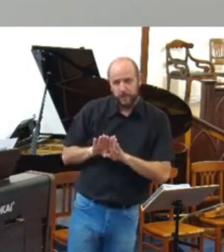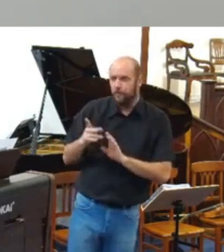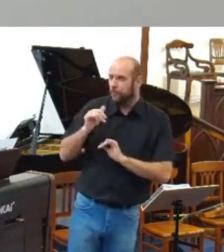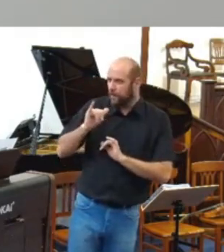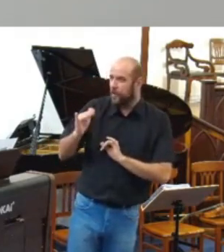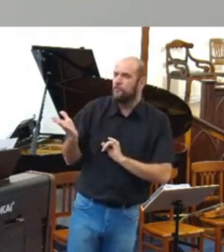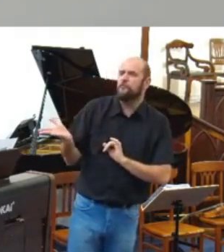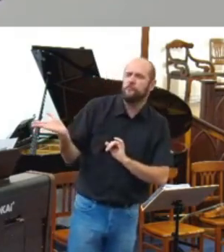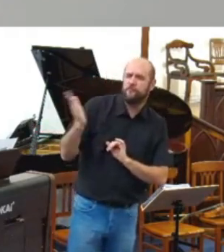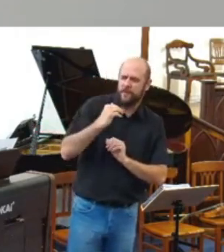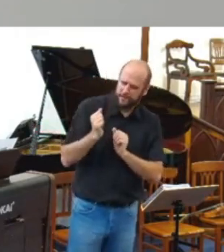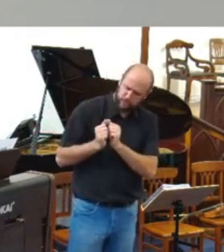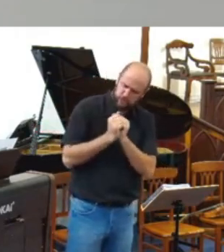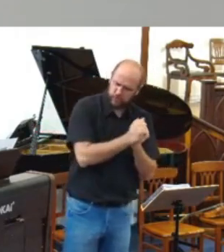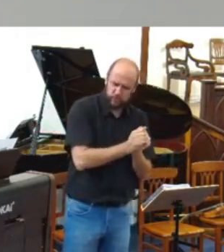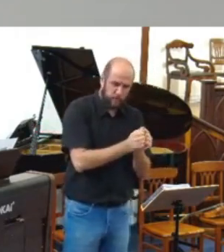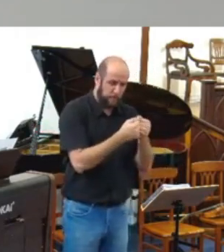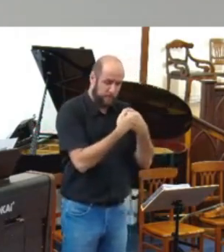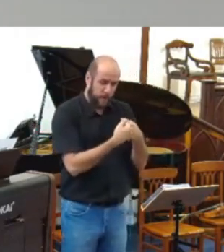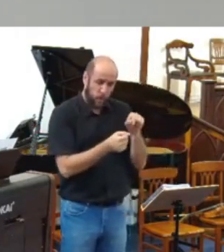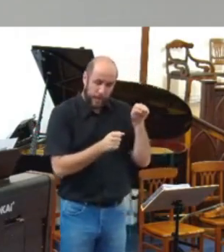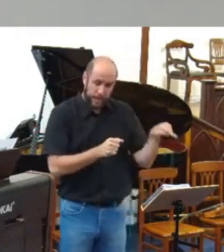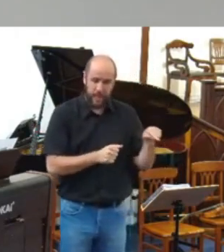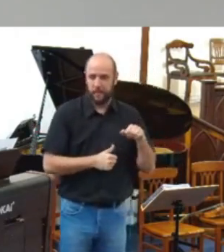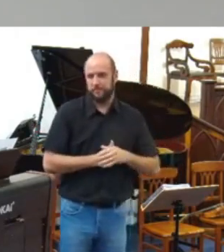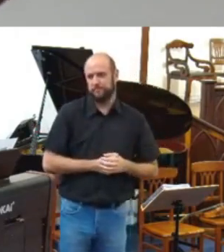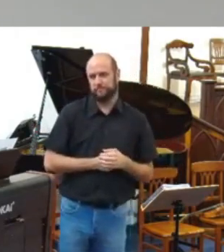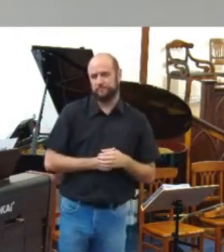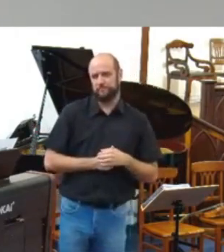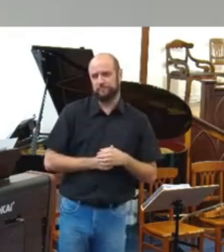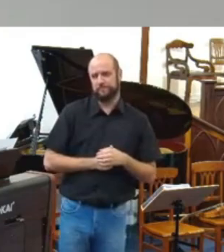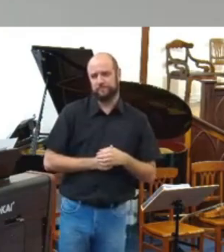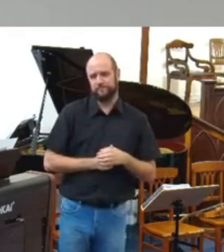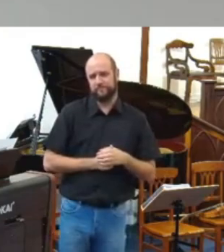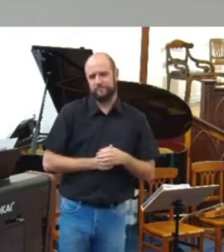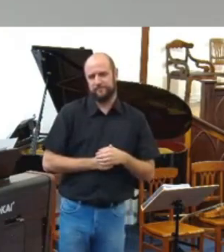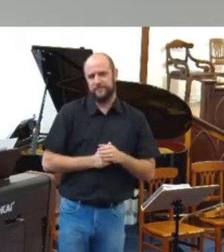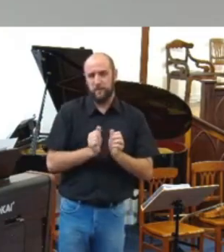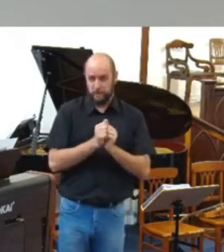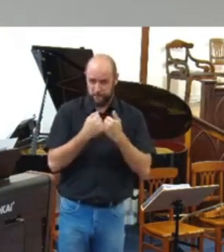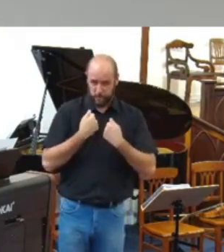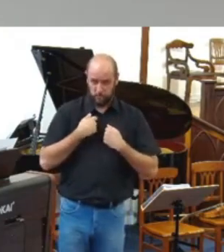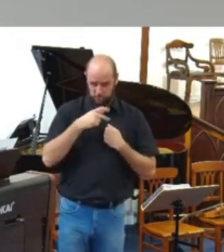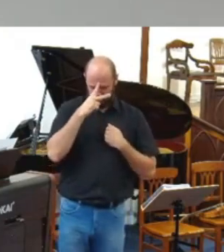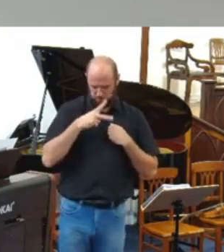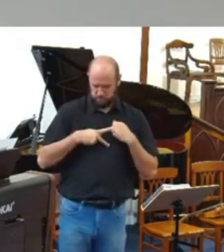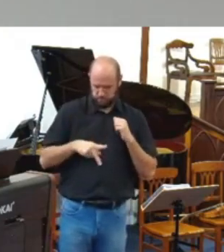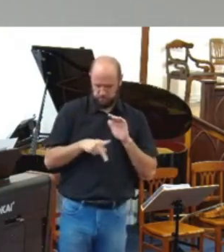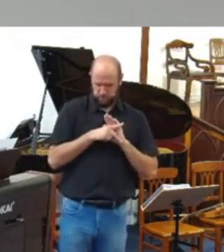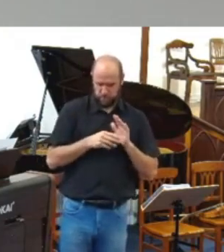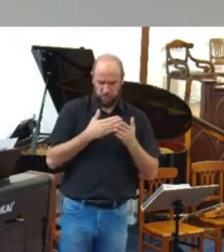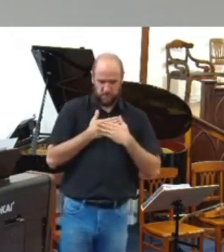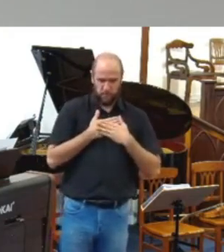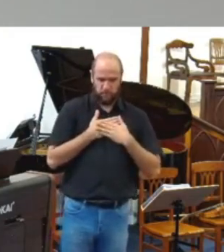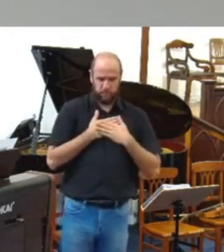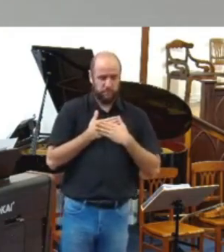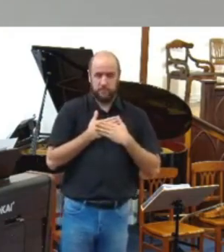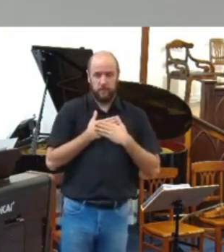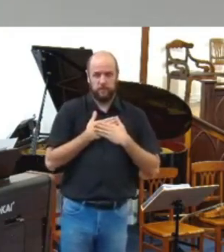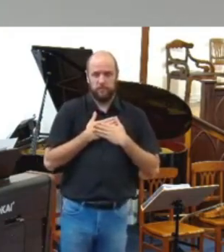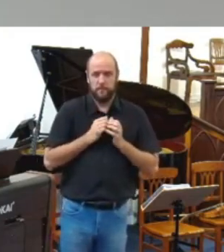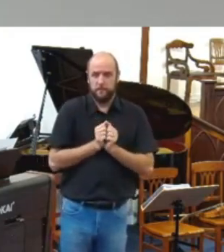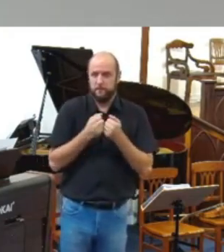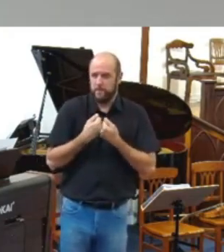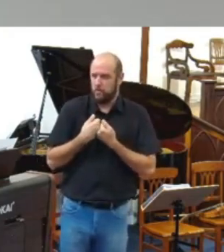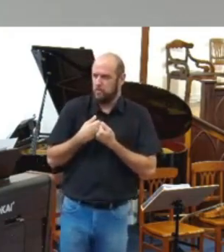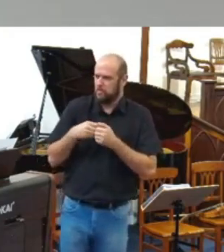vou te levar ali. O pão está ali. O pão não é só para mim. O pão é para mim e